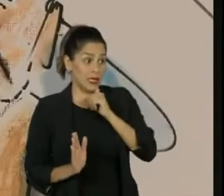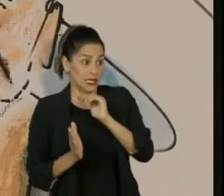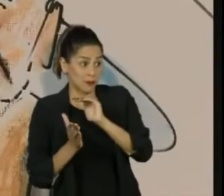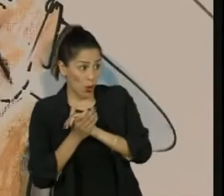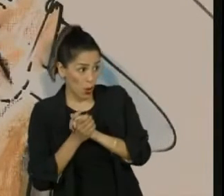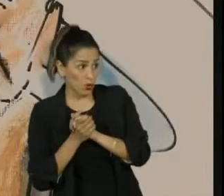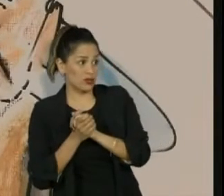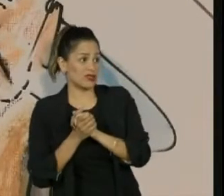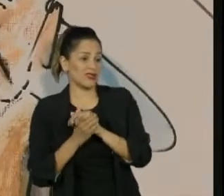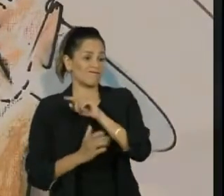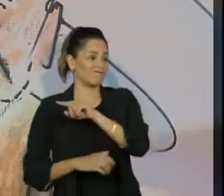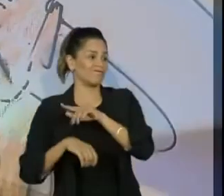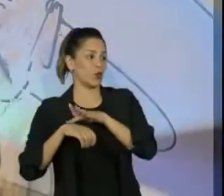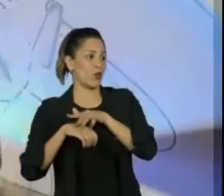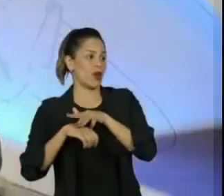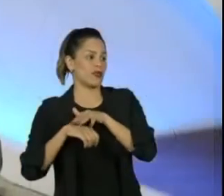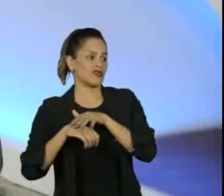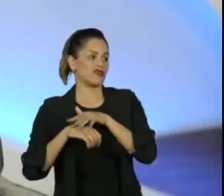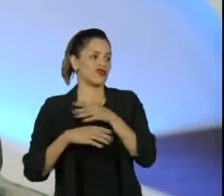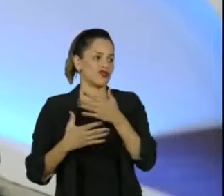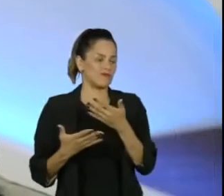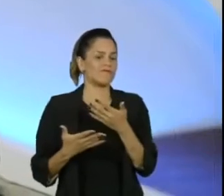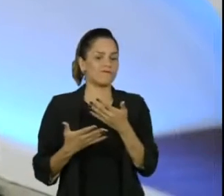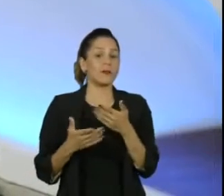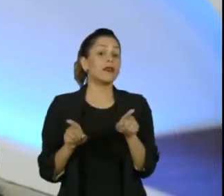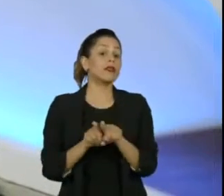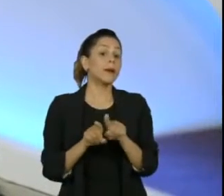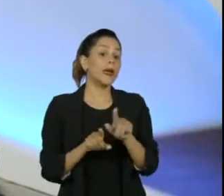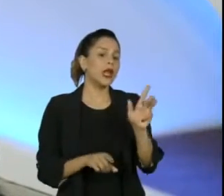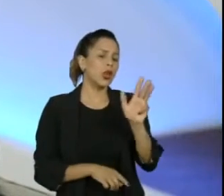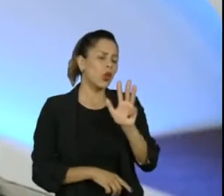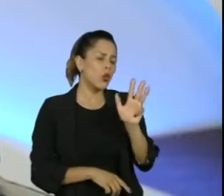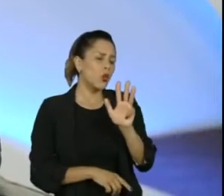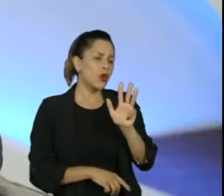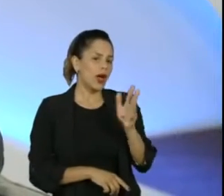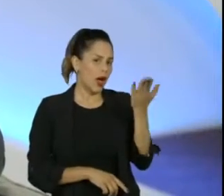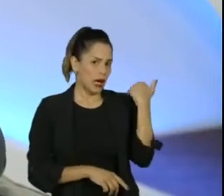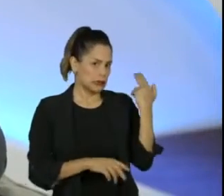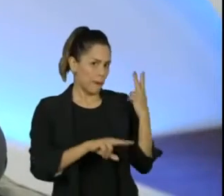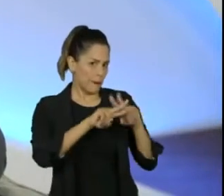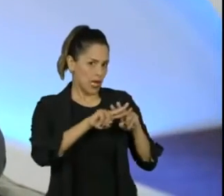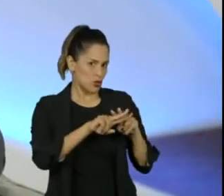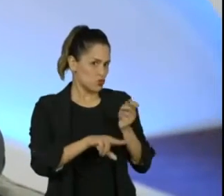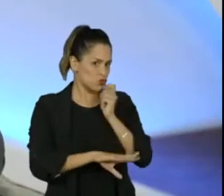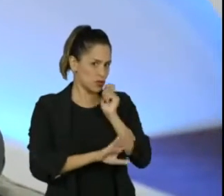está adoentada. O Lula, que ainda não estava preso,